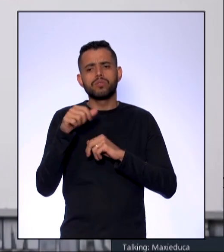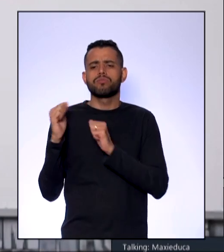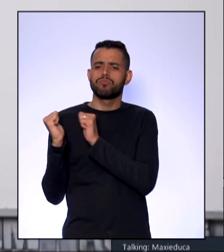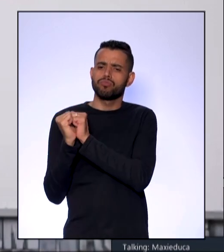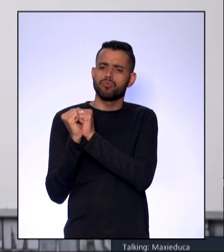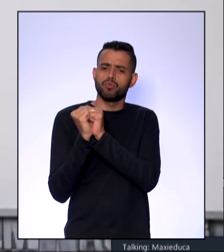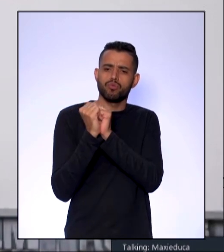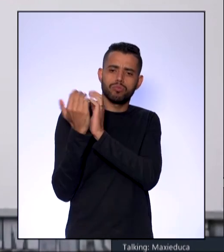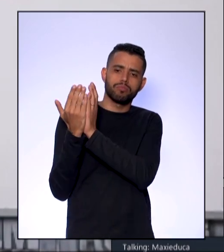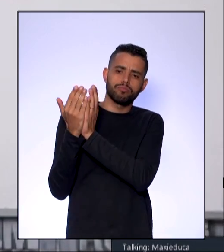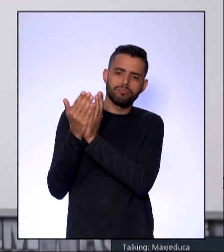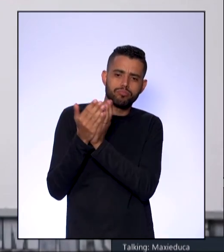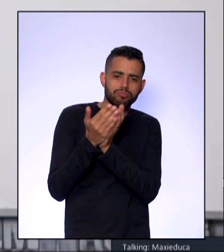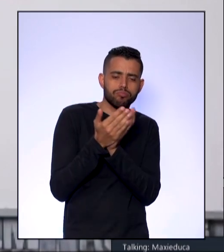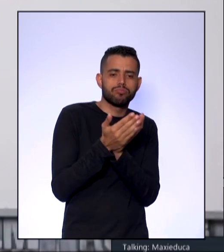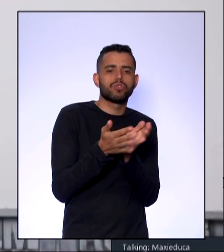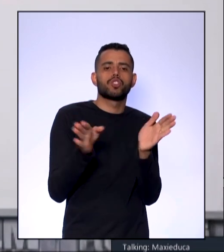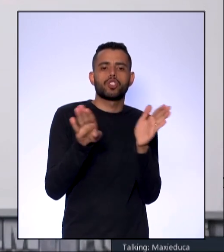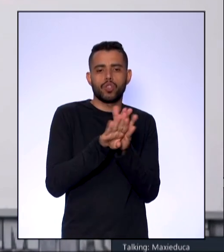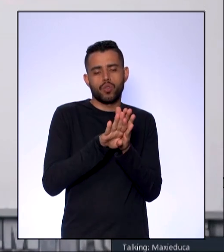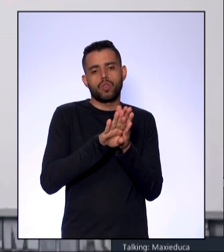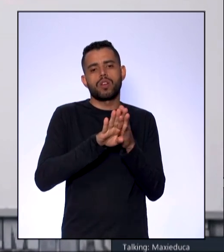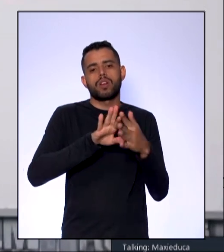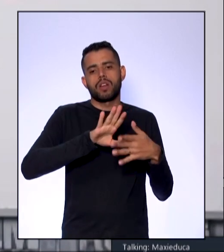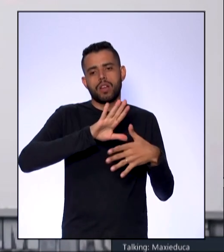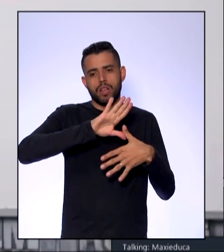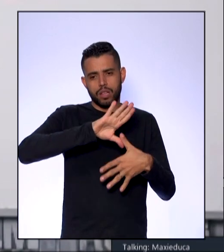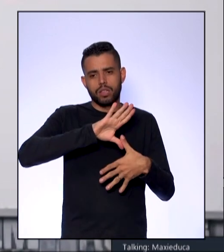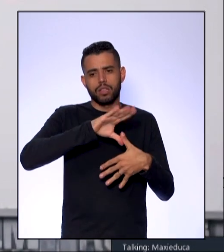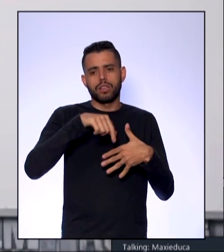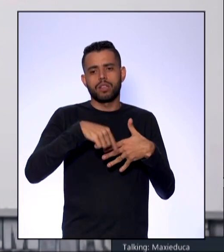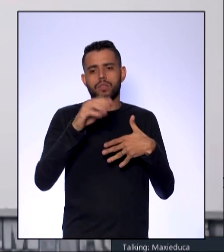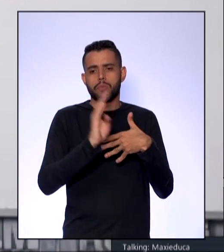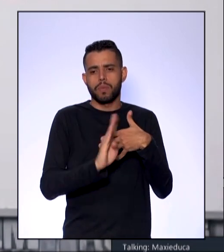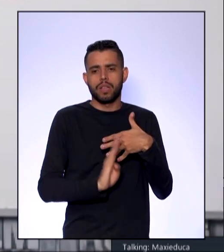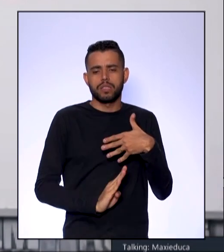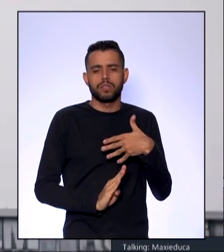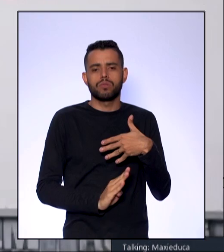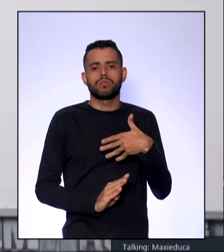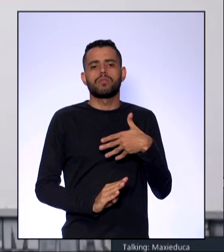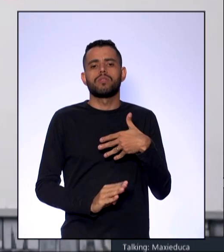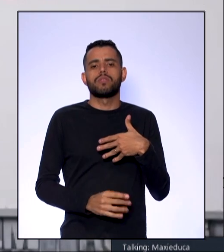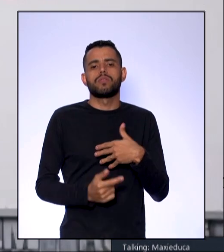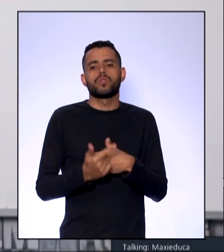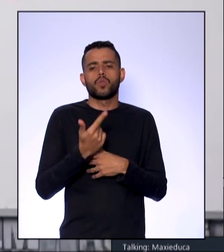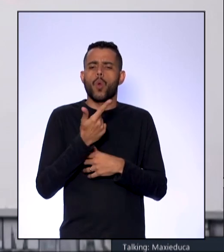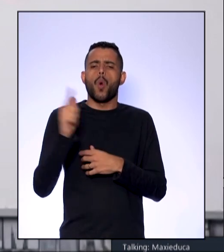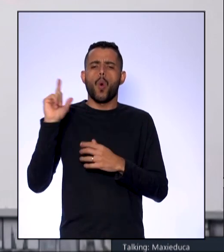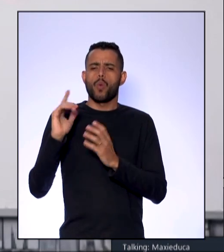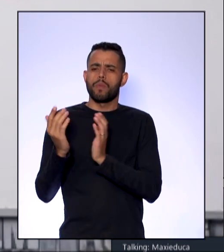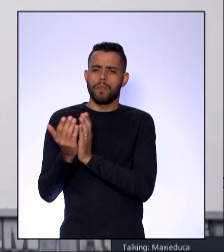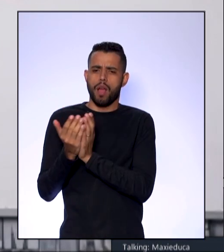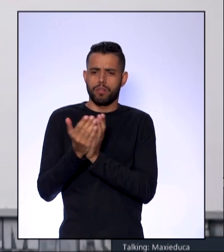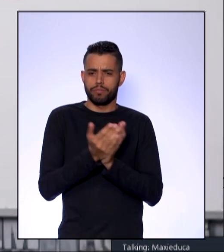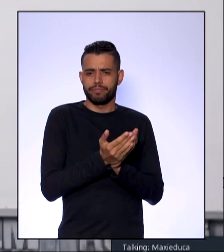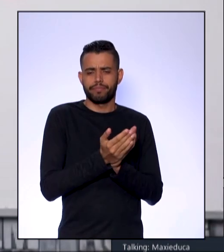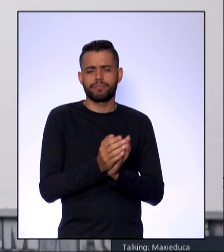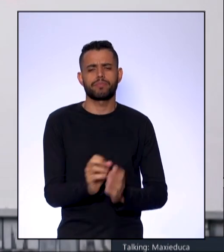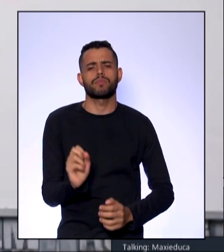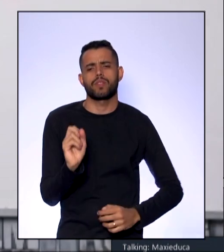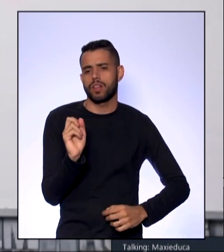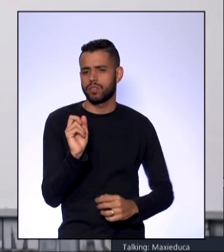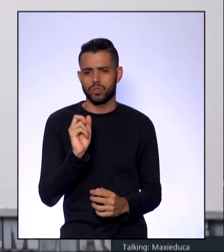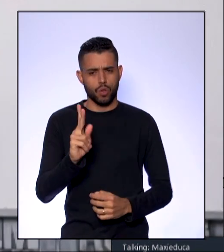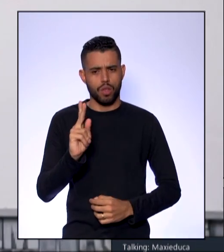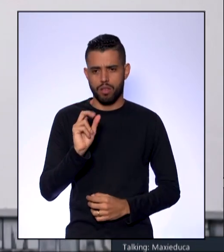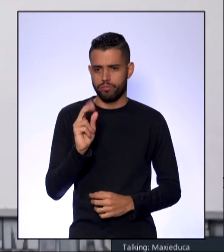vindo para a América e ter chegado a posterior ao Brasil também em uma outra embarcação. Mas até aí tudo